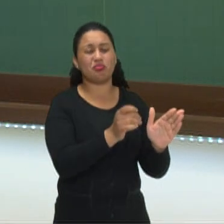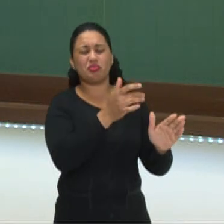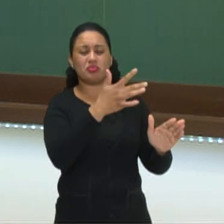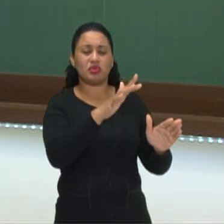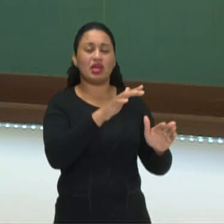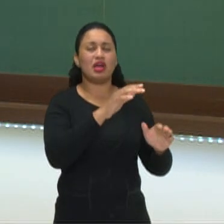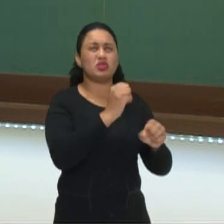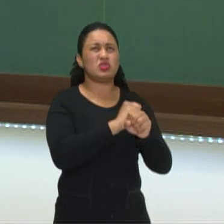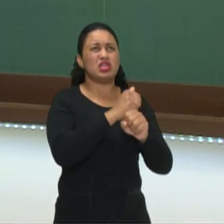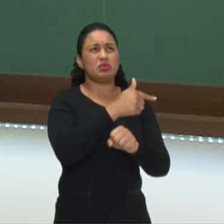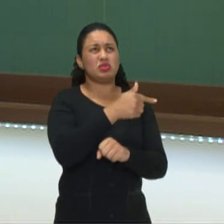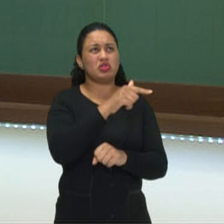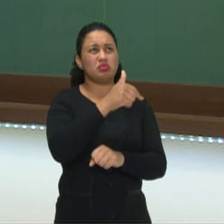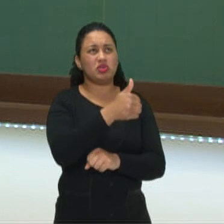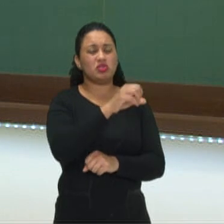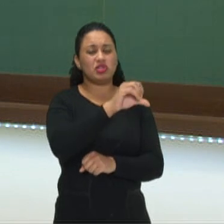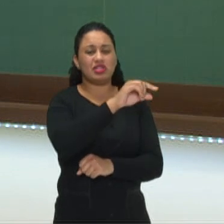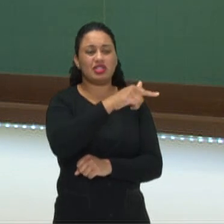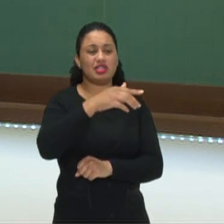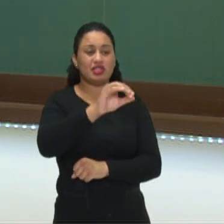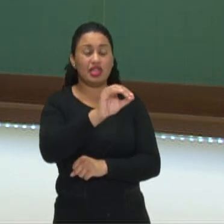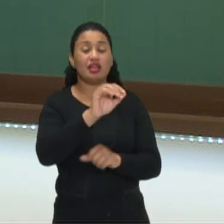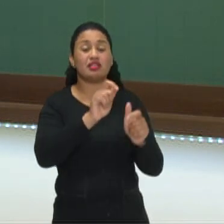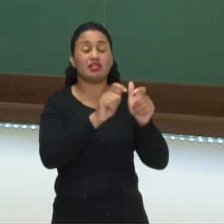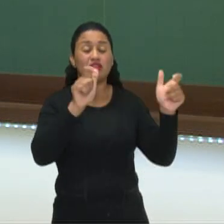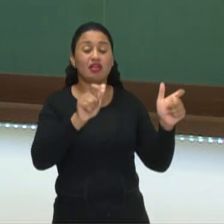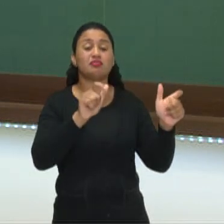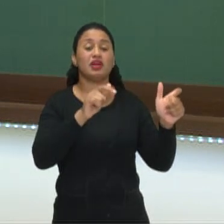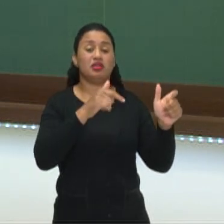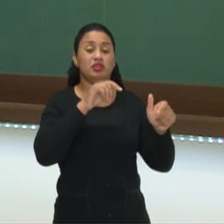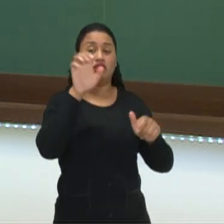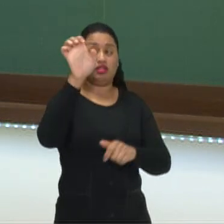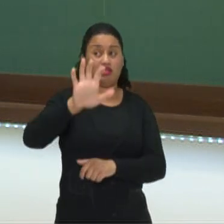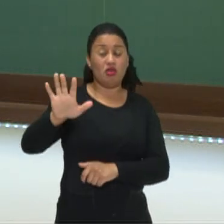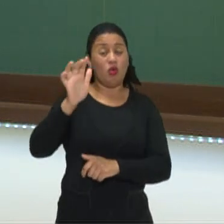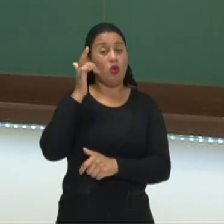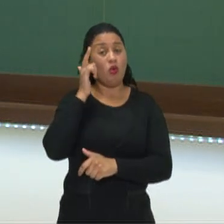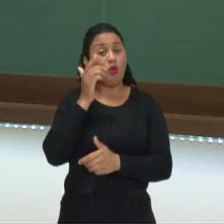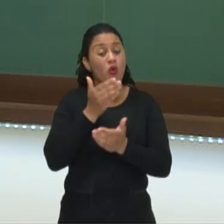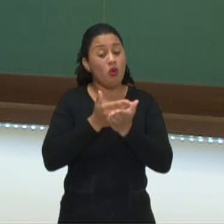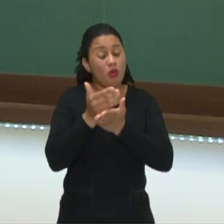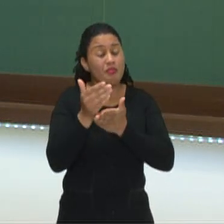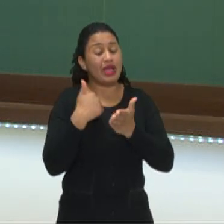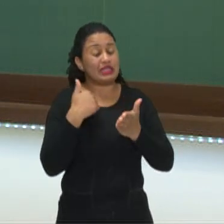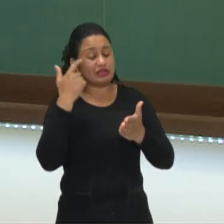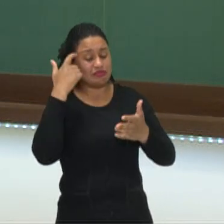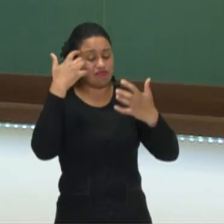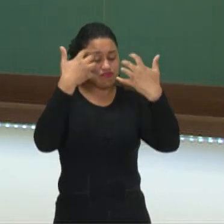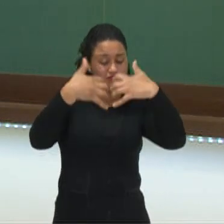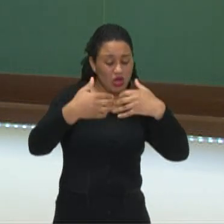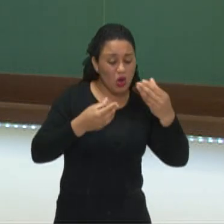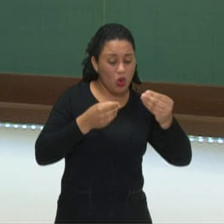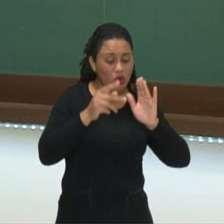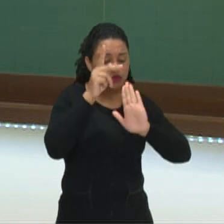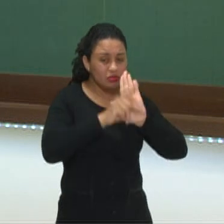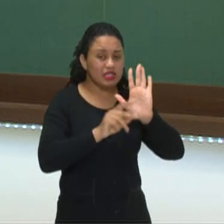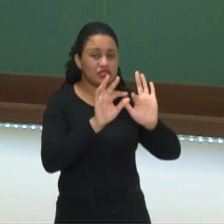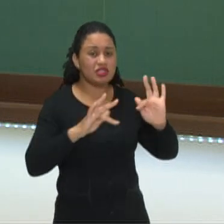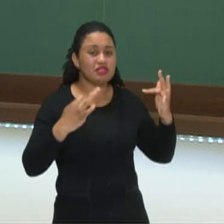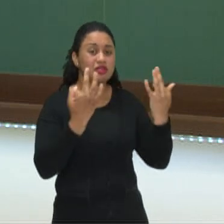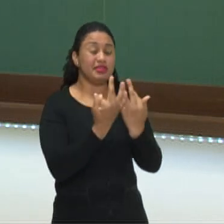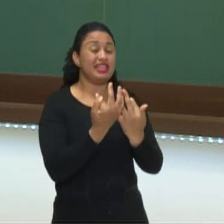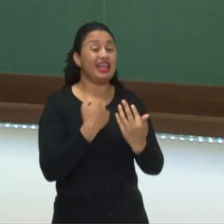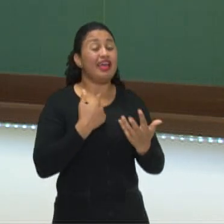anos 70, boa parte dos europeus começam a planejar melhor a sua estrutura familiar e buscam ter menos